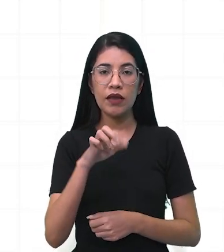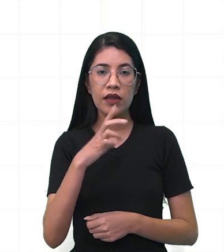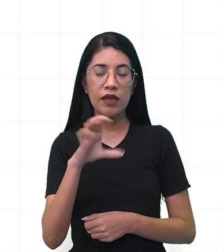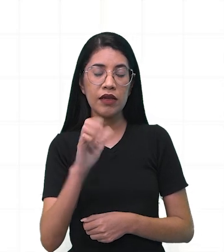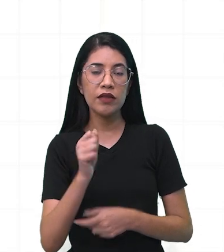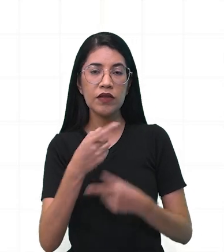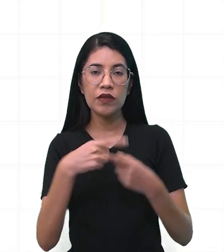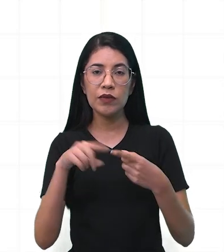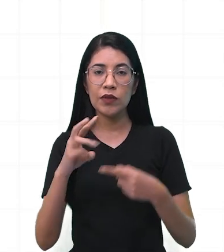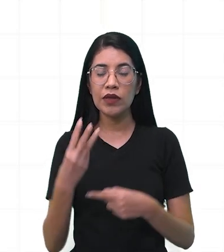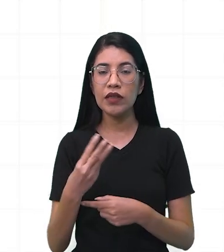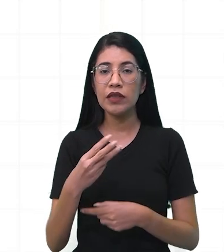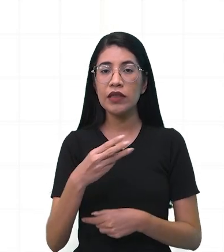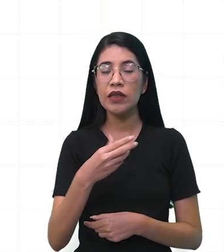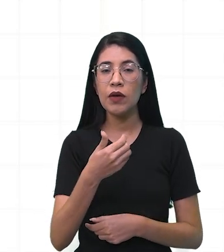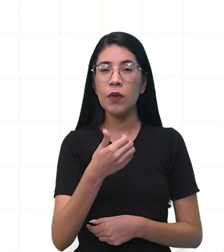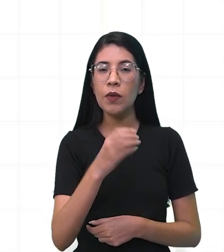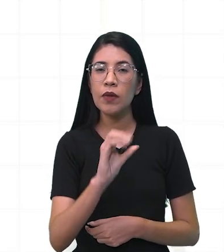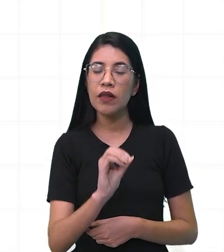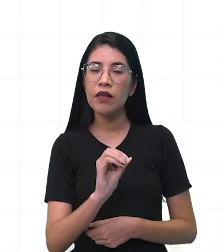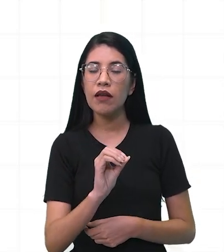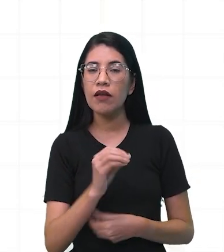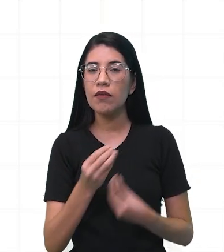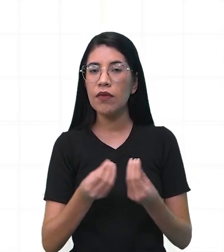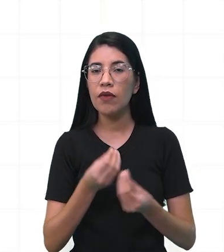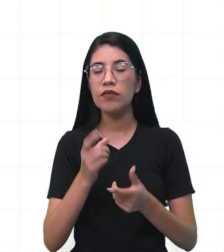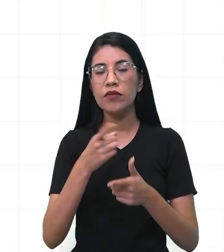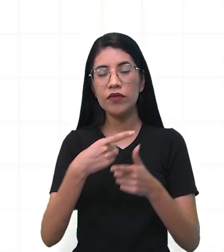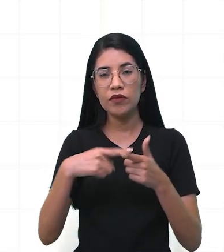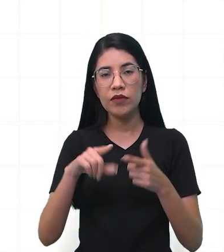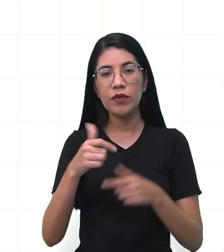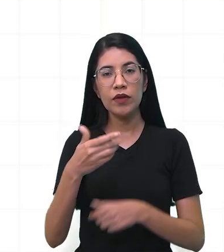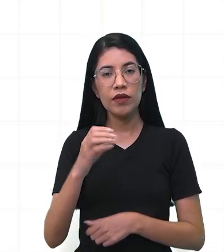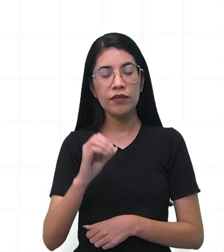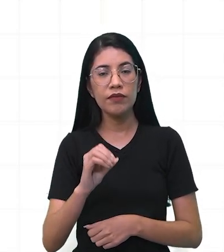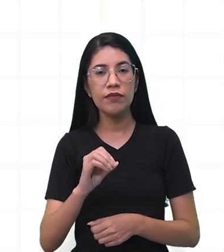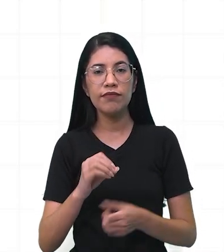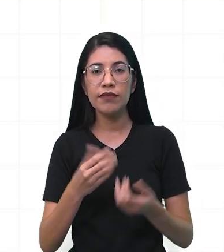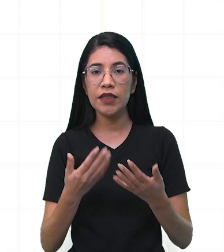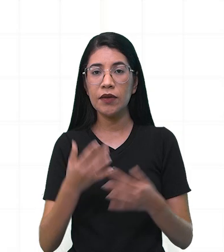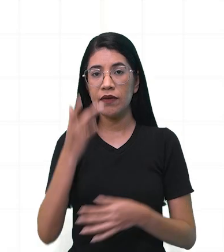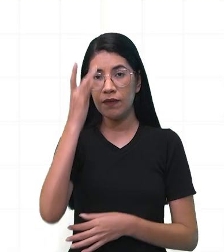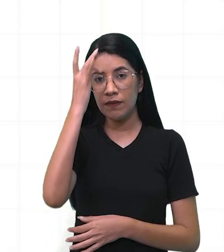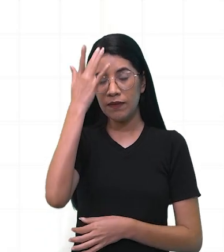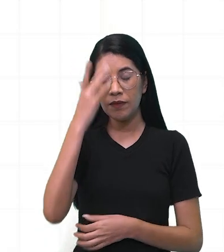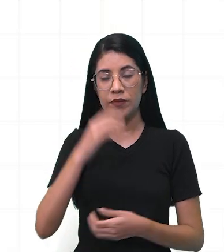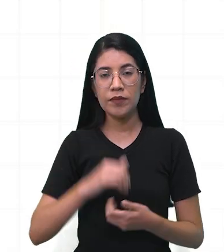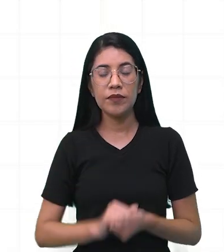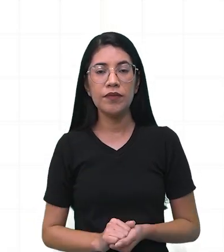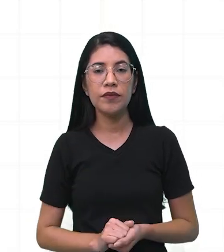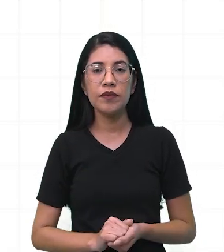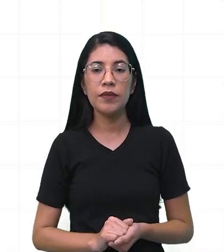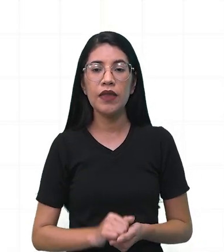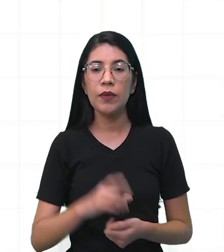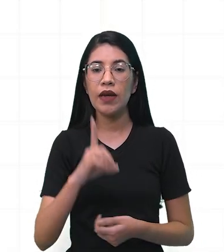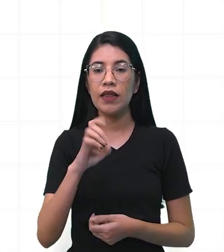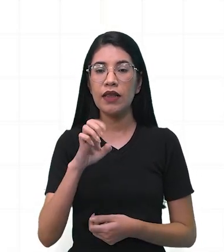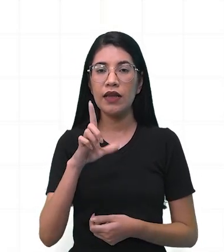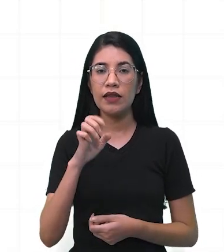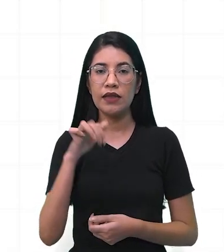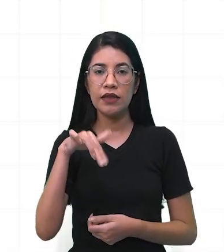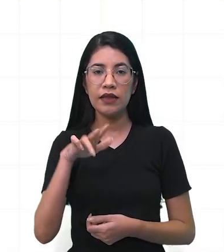por 3, então a décima parte quer dizer que vai ser dividido por 10. Olha que simples, não é? A décima parte de um número, então, está